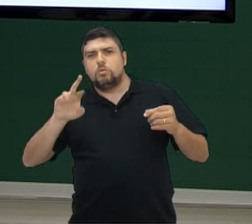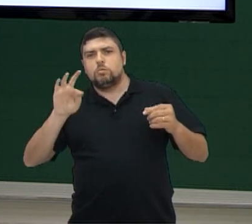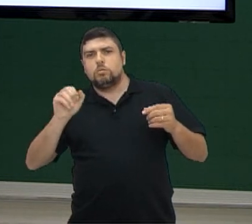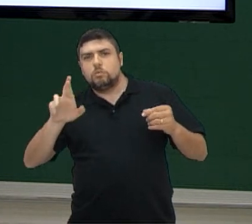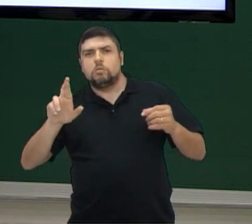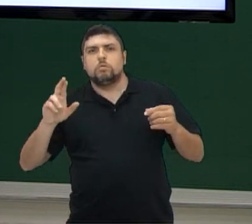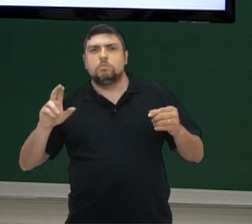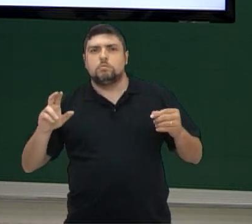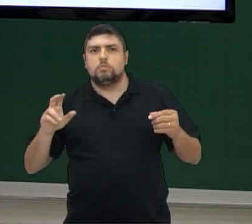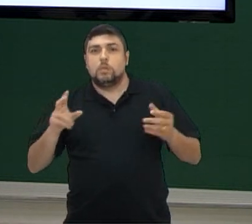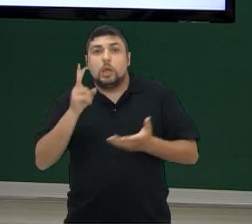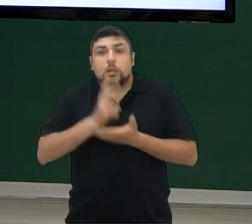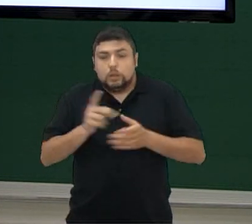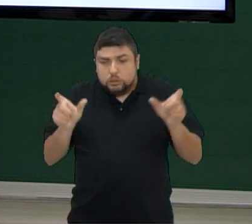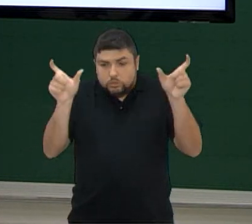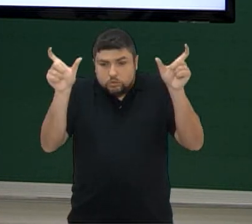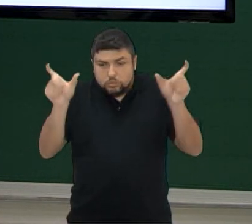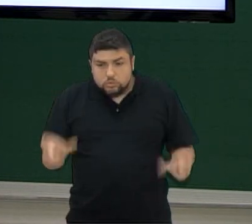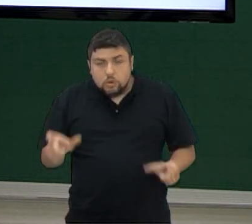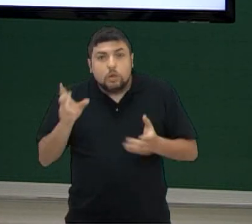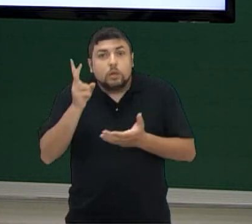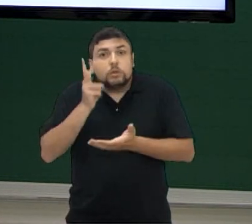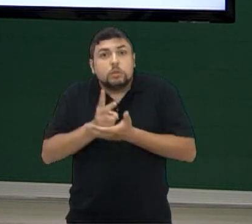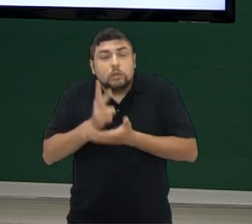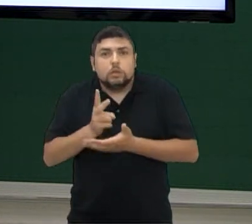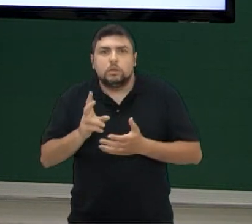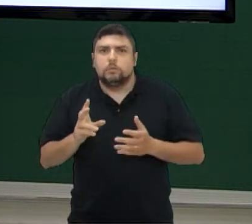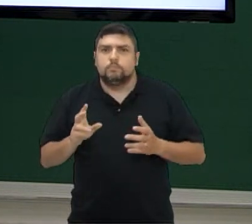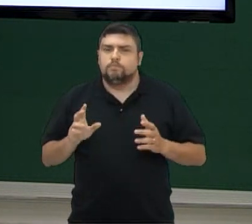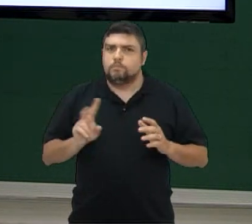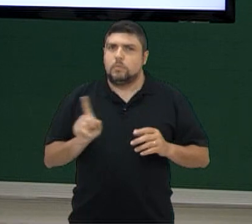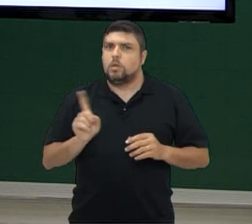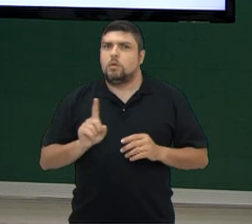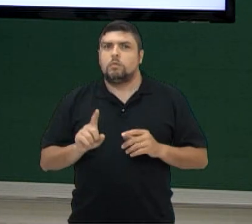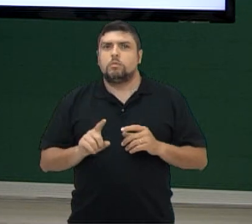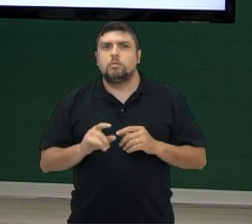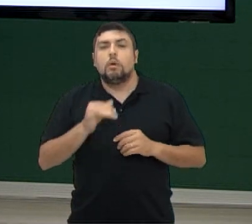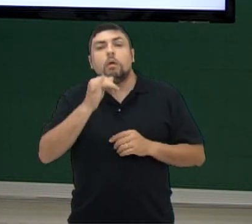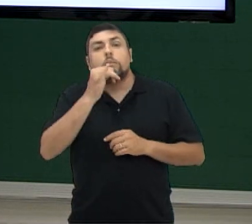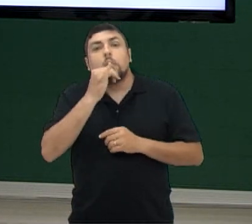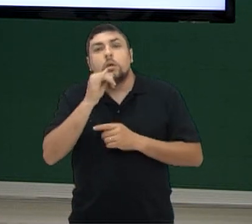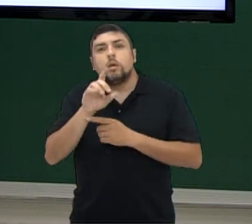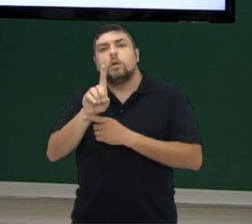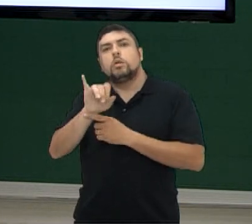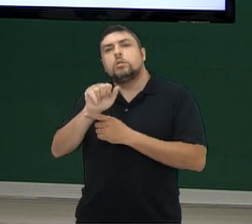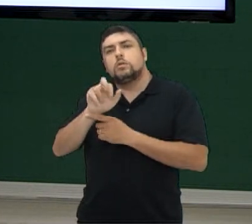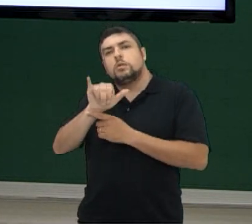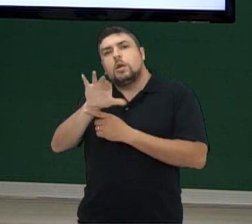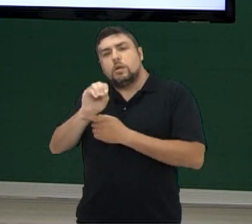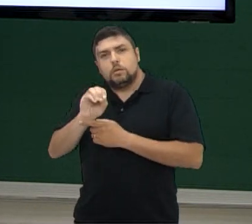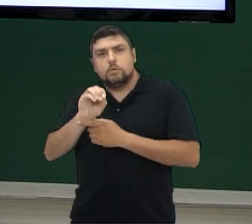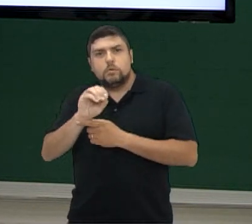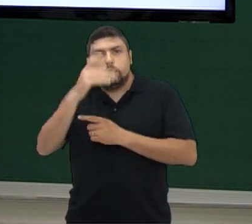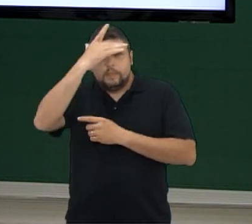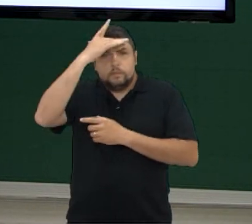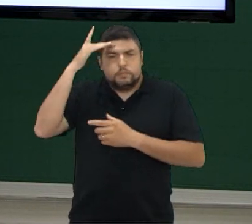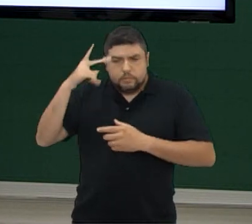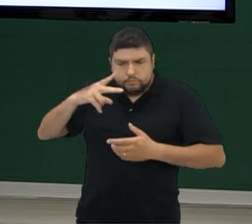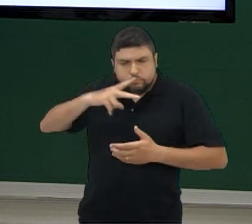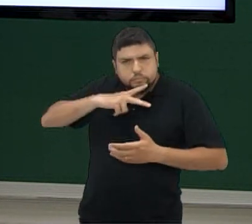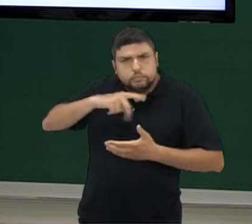interlocutor, certo? Porque no diário a gente viu que nem sempre as pessoas escrevem com a intenção de que haja alguém que vá